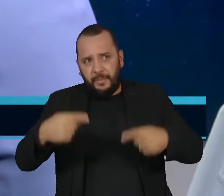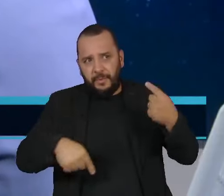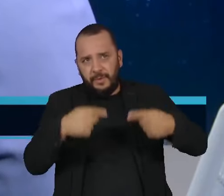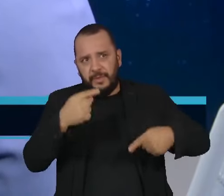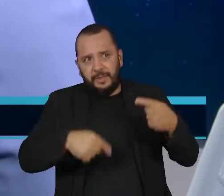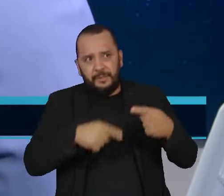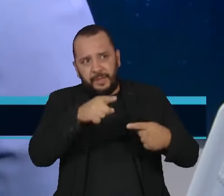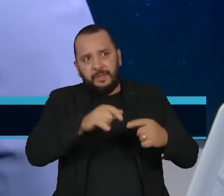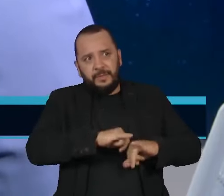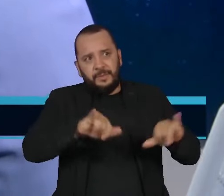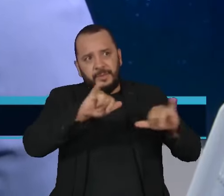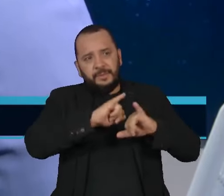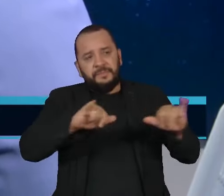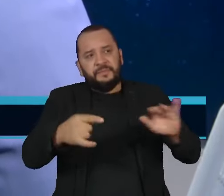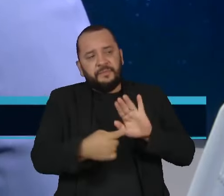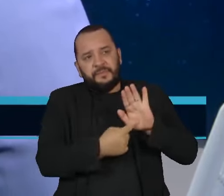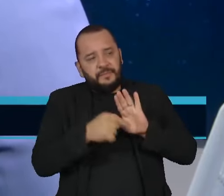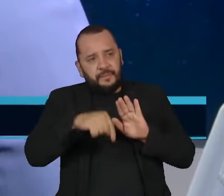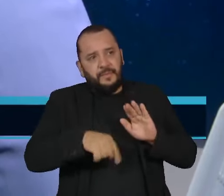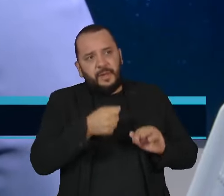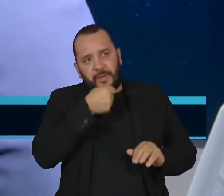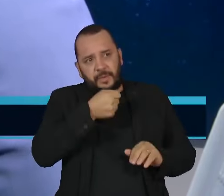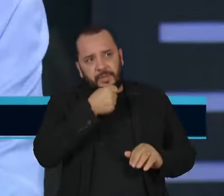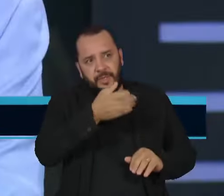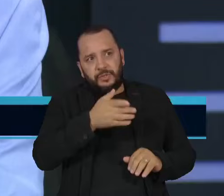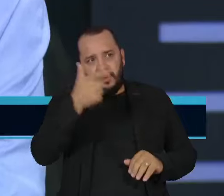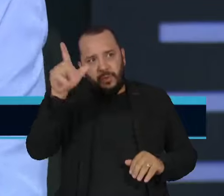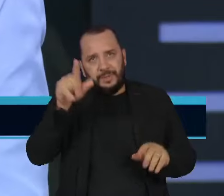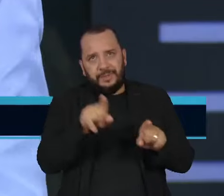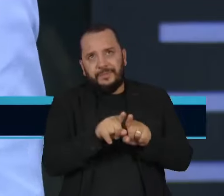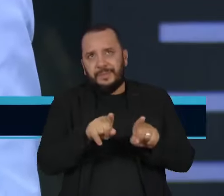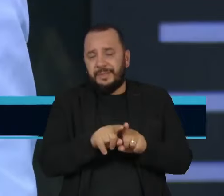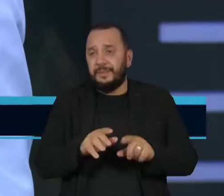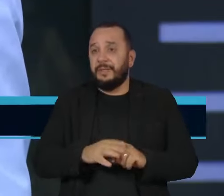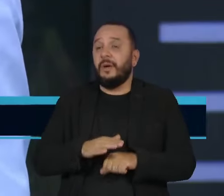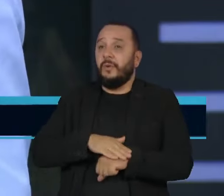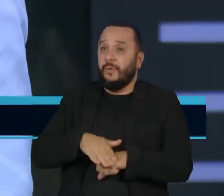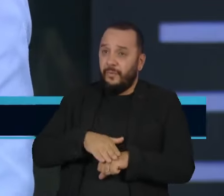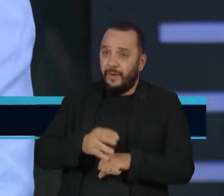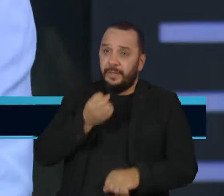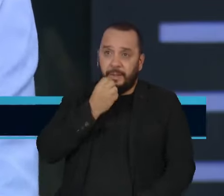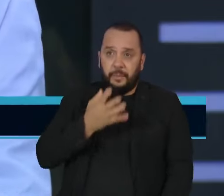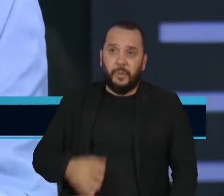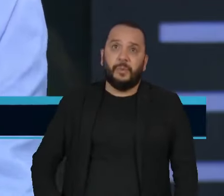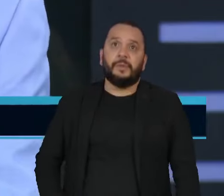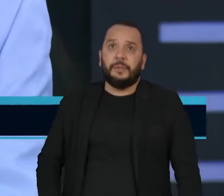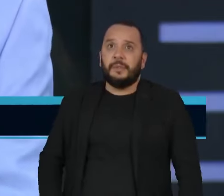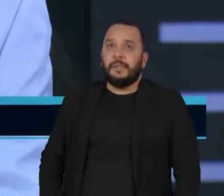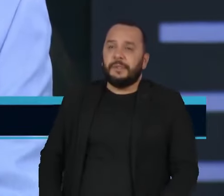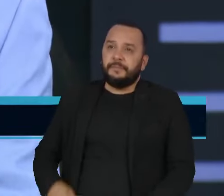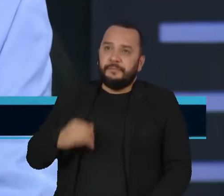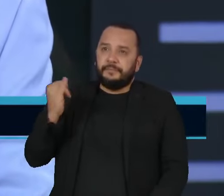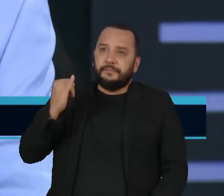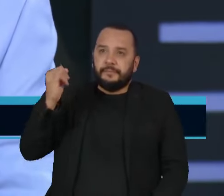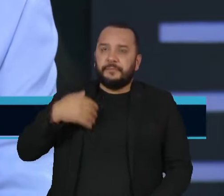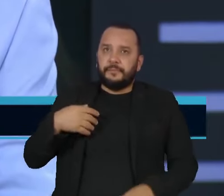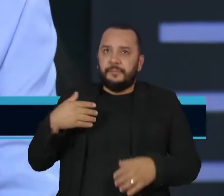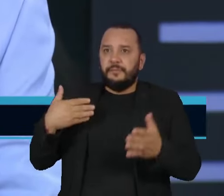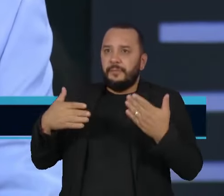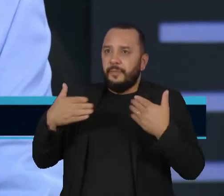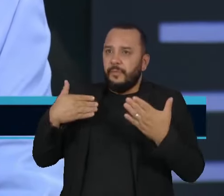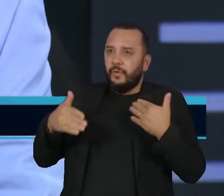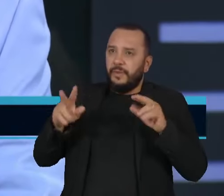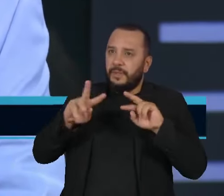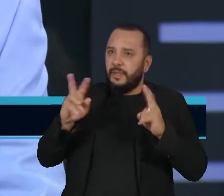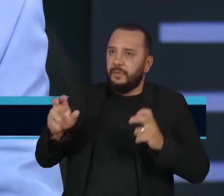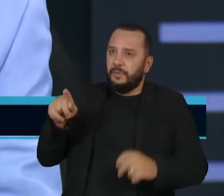relação a esses comerciais que a gente exibiu aqui na matéria e outras também? A conversa é boa, Karen. Acho que é importante conversar sobre isso,